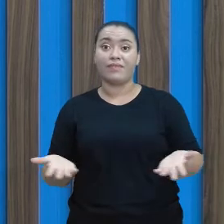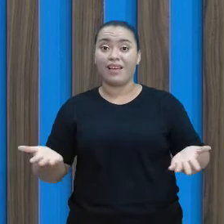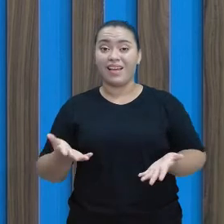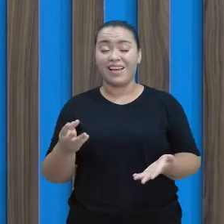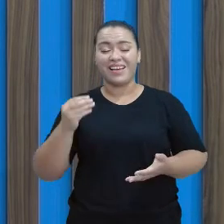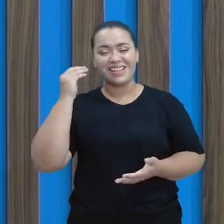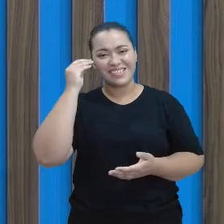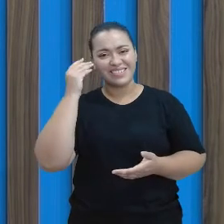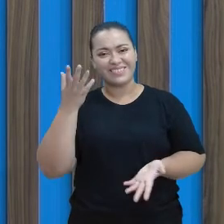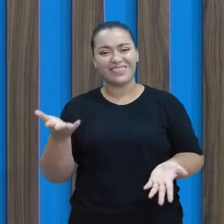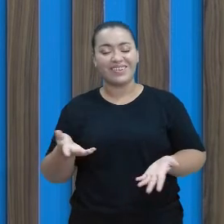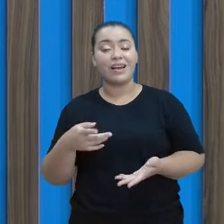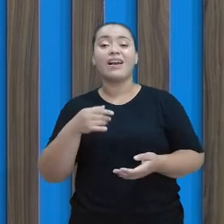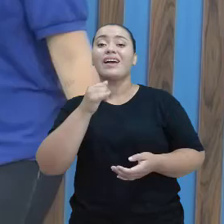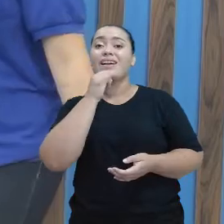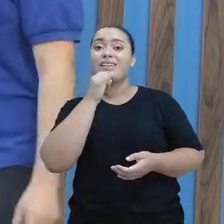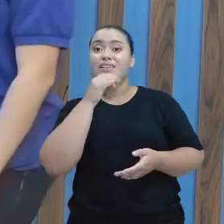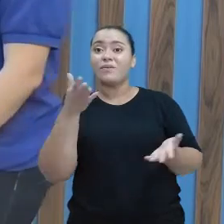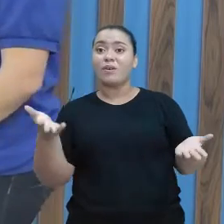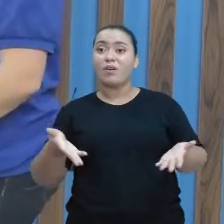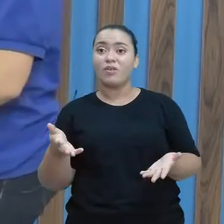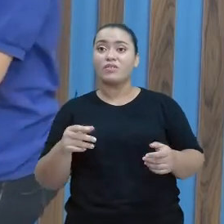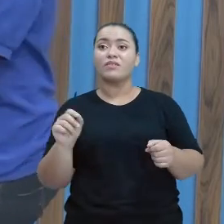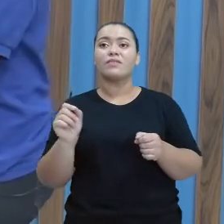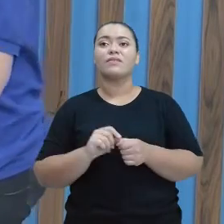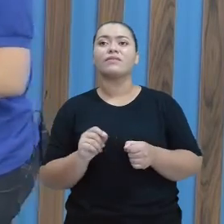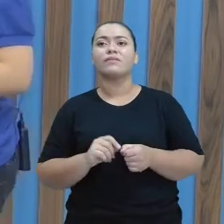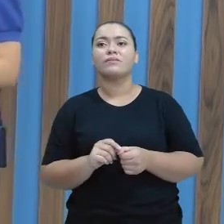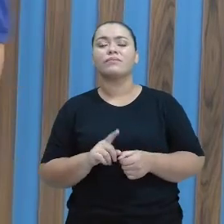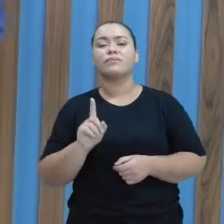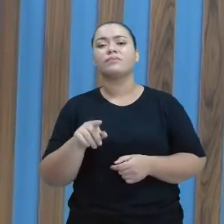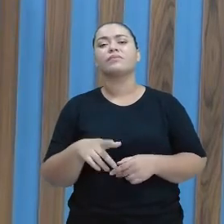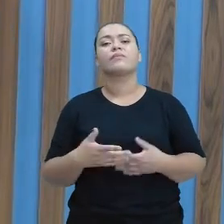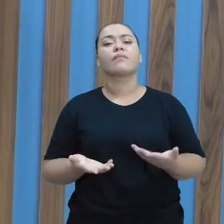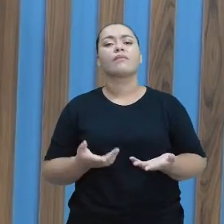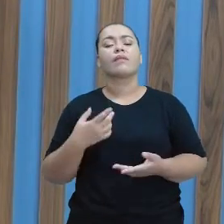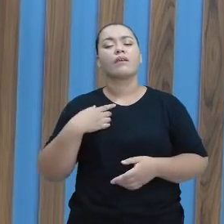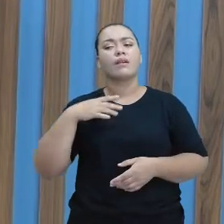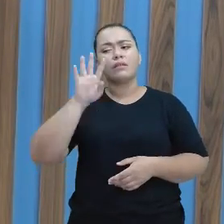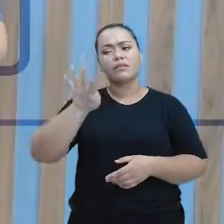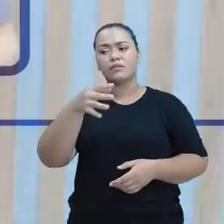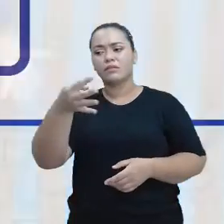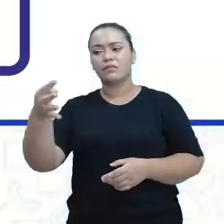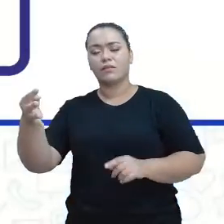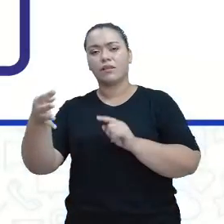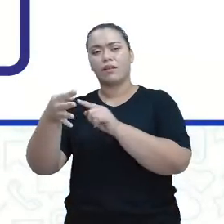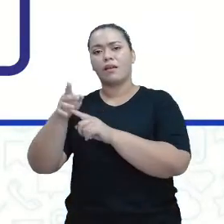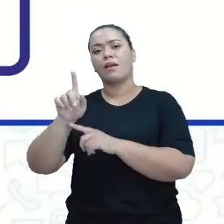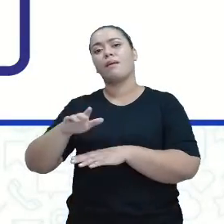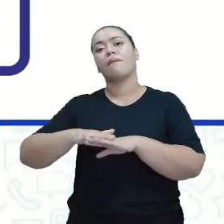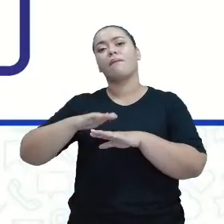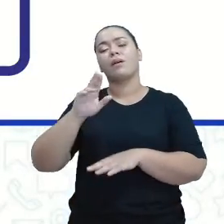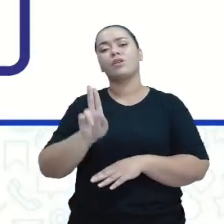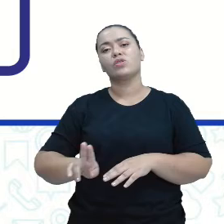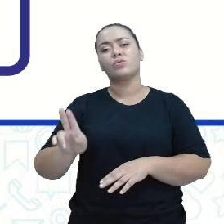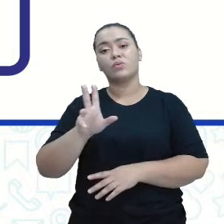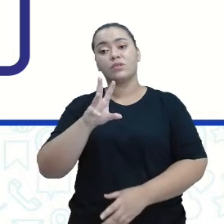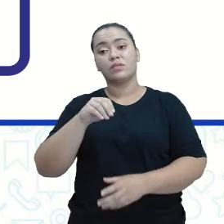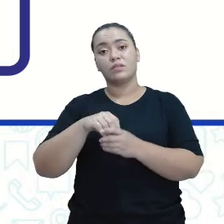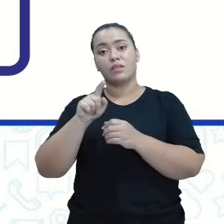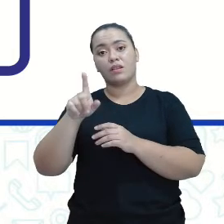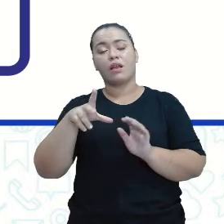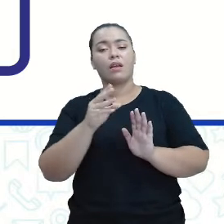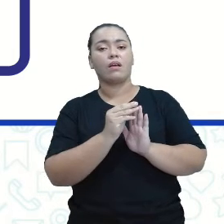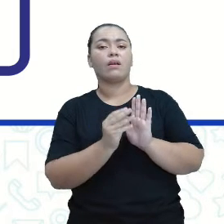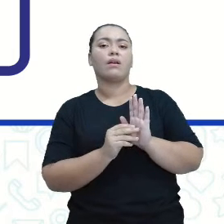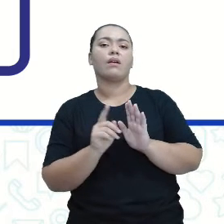não era a aula de hoje, vamos fazer aqui a ideia da tabelinha, que é mais usual dentro desse